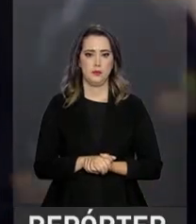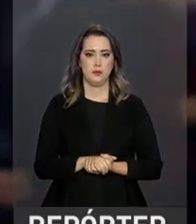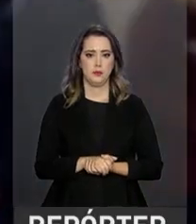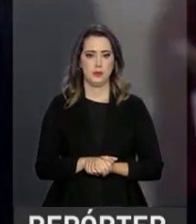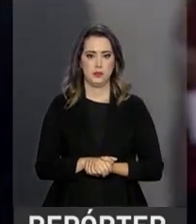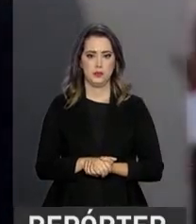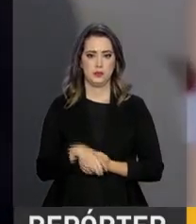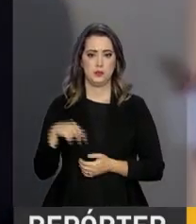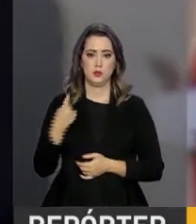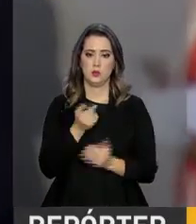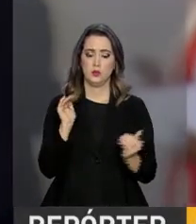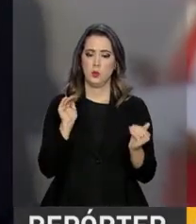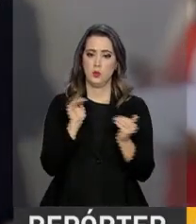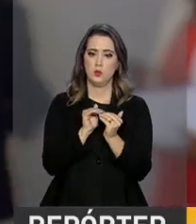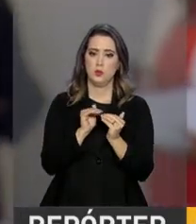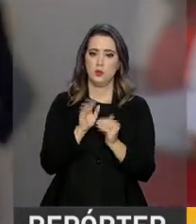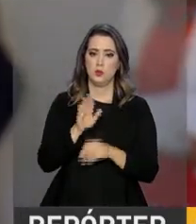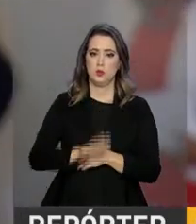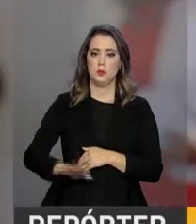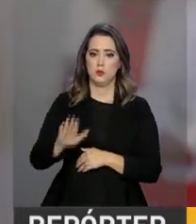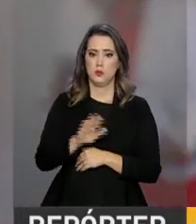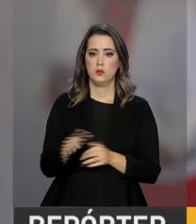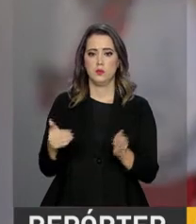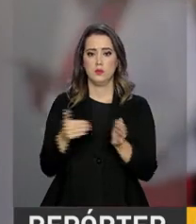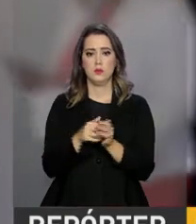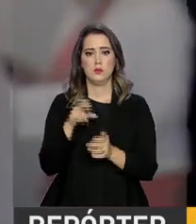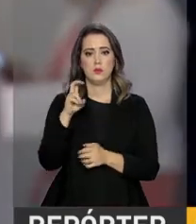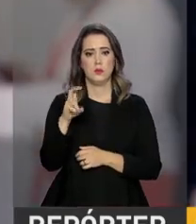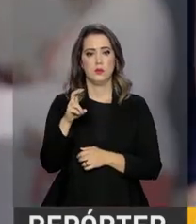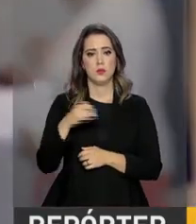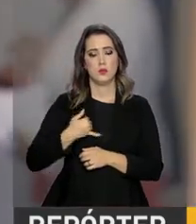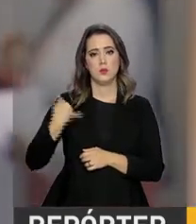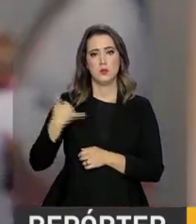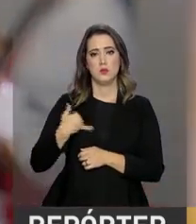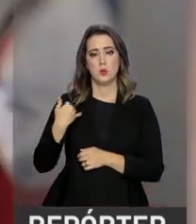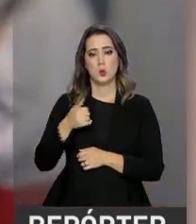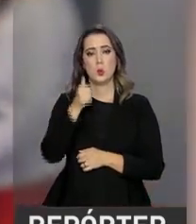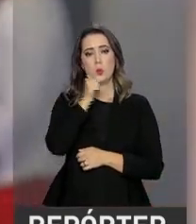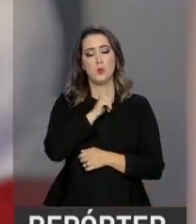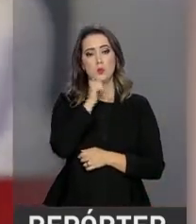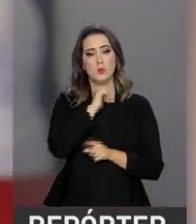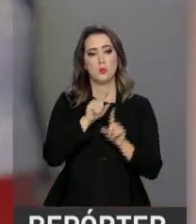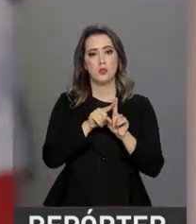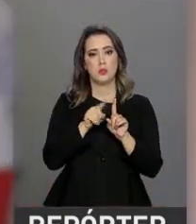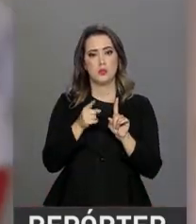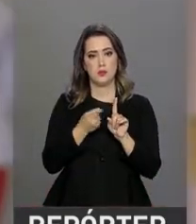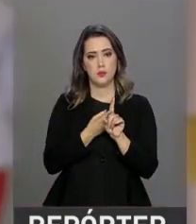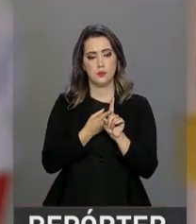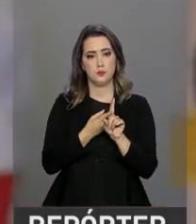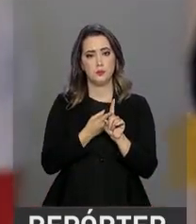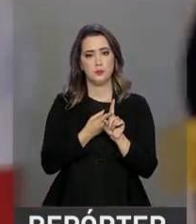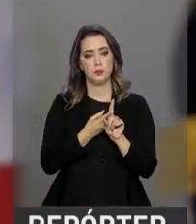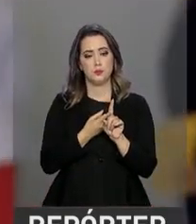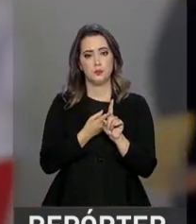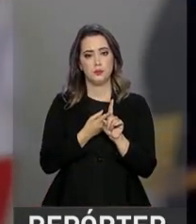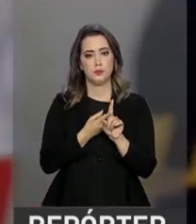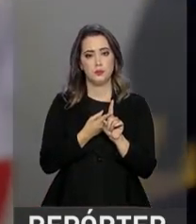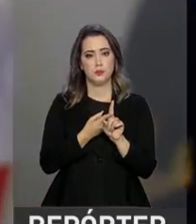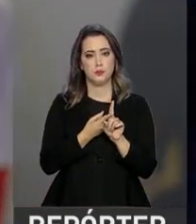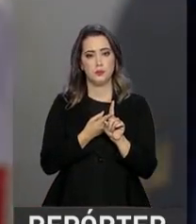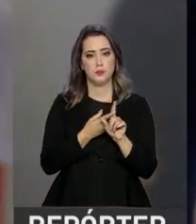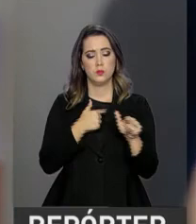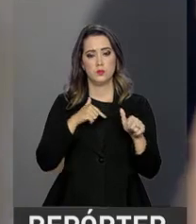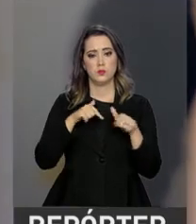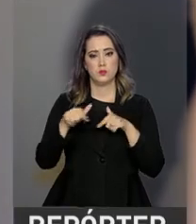nosso foco são as crianças até 5 anos as mulheres grávidas e aqueles que